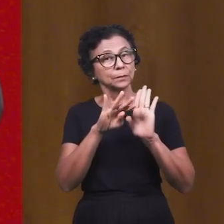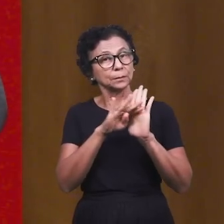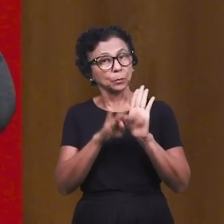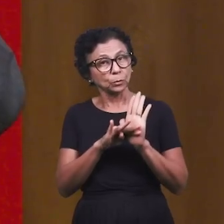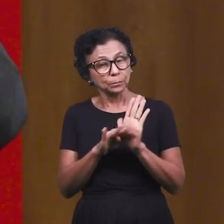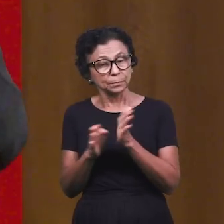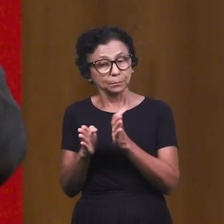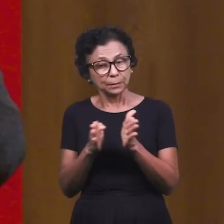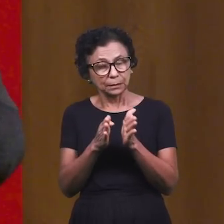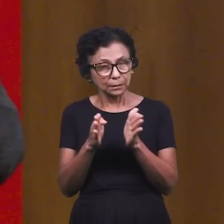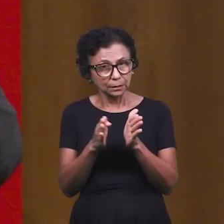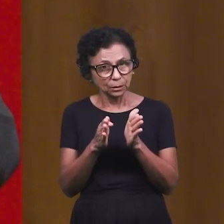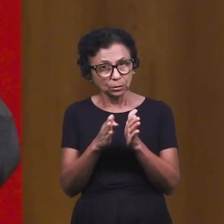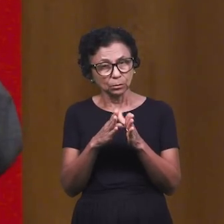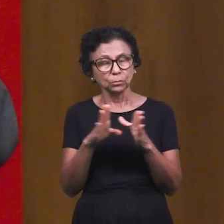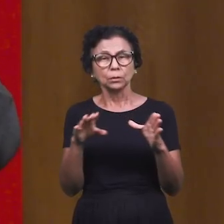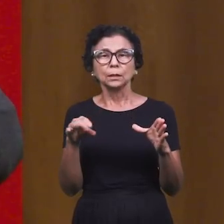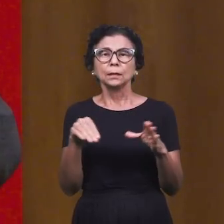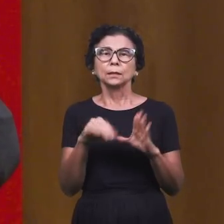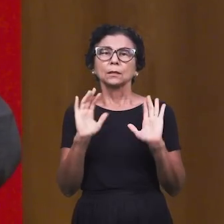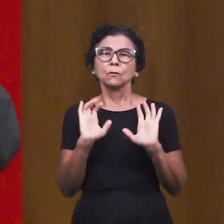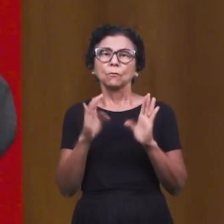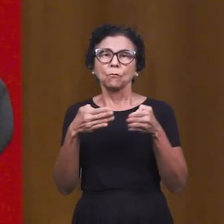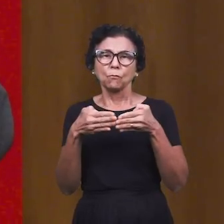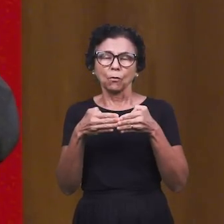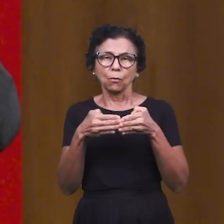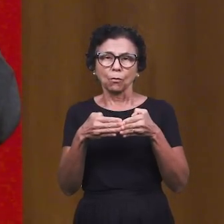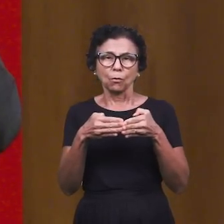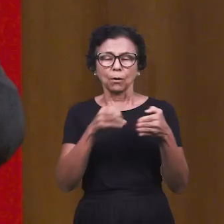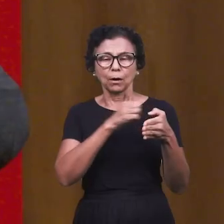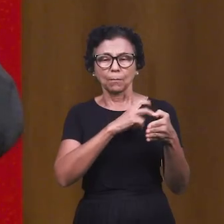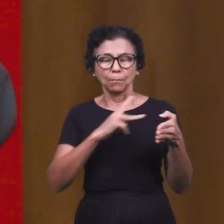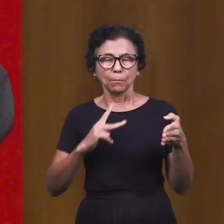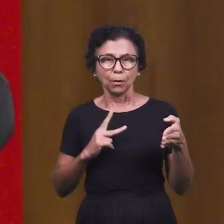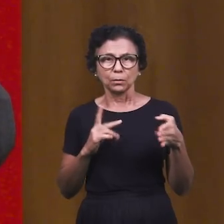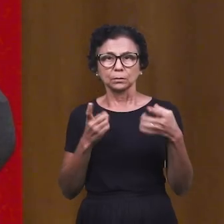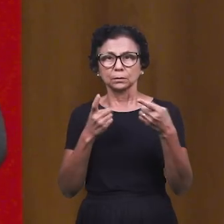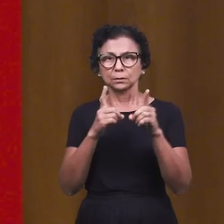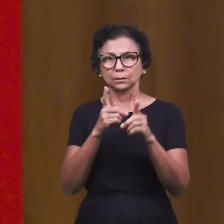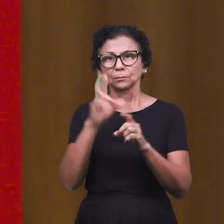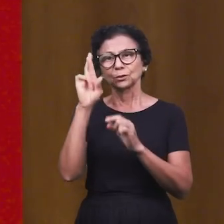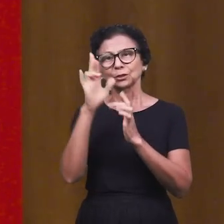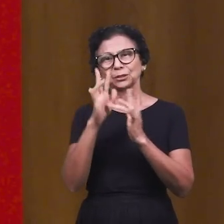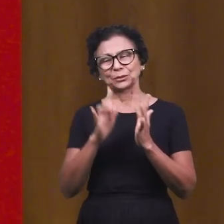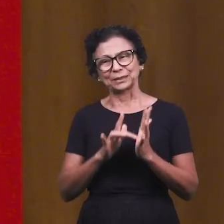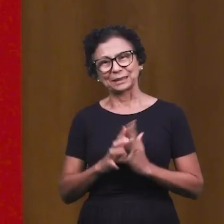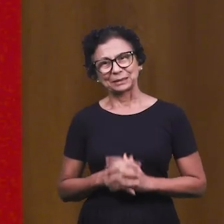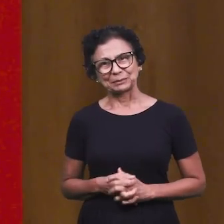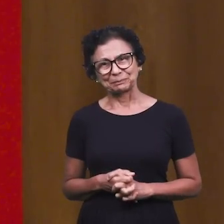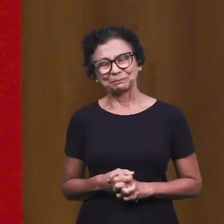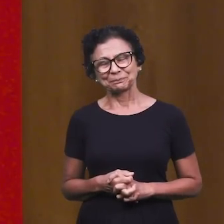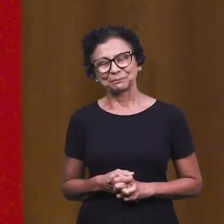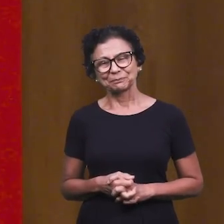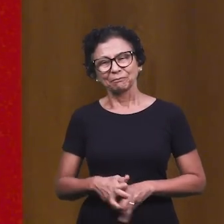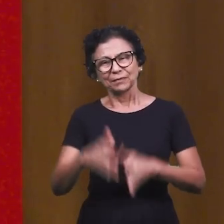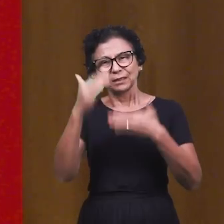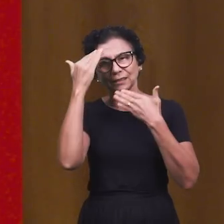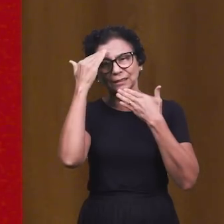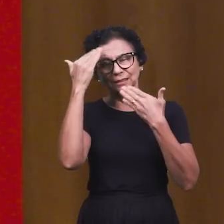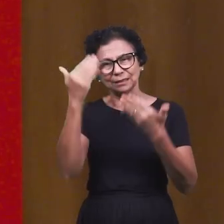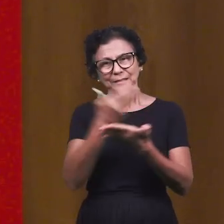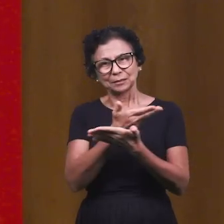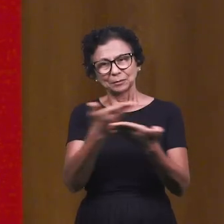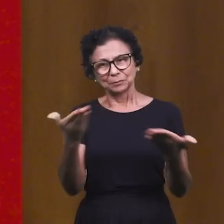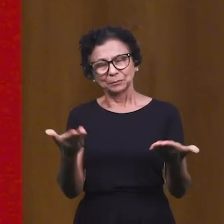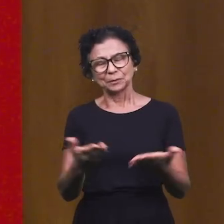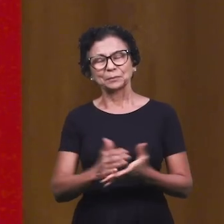que concentrou na atuação dos apóstolos e discípulos do Senhor Jesus. Agradecemos a presença